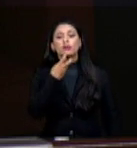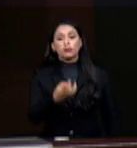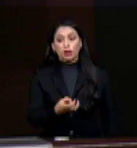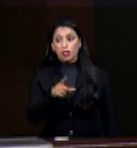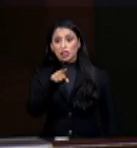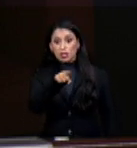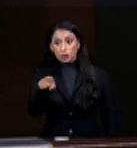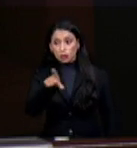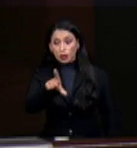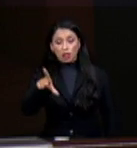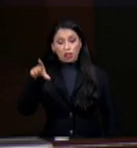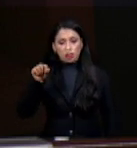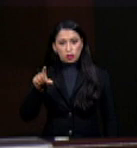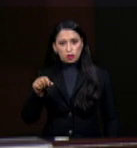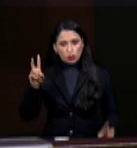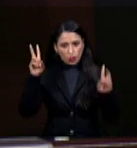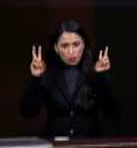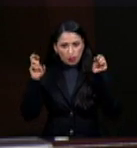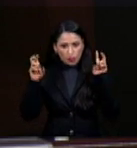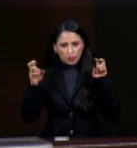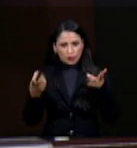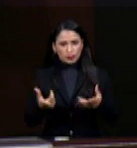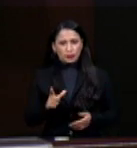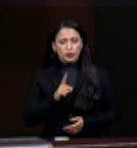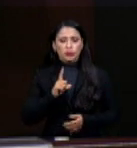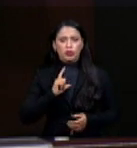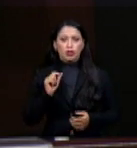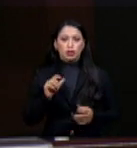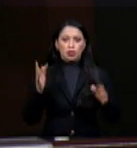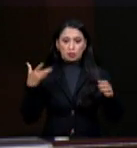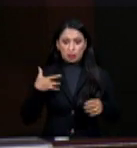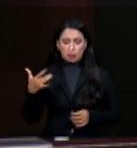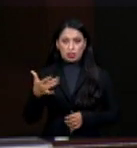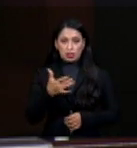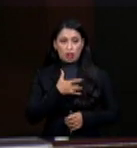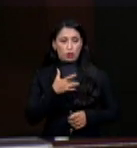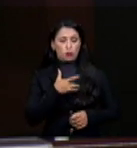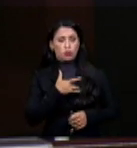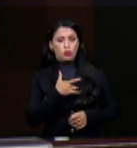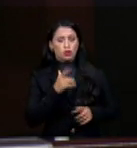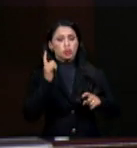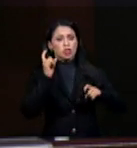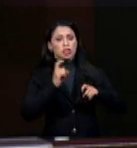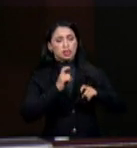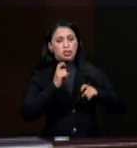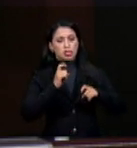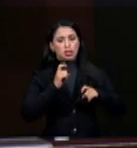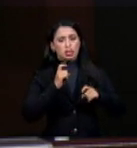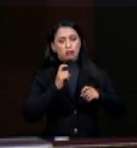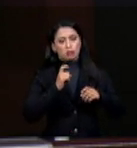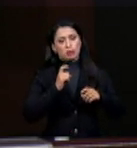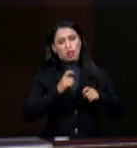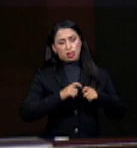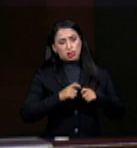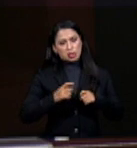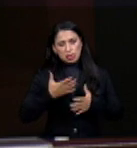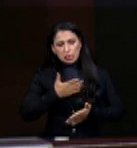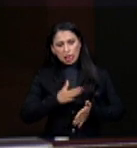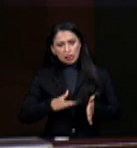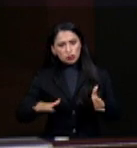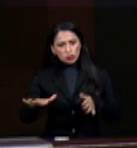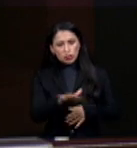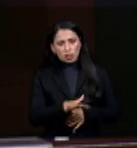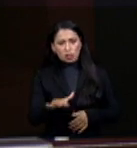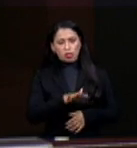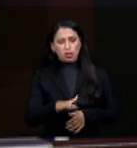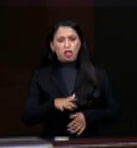Escolha. Uma programação abrangente sobre saúde sexual e reprodutiva. O Canadá